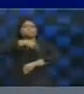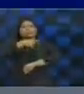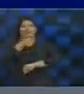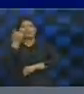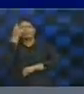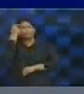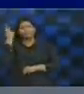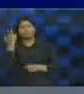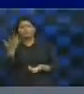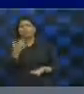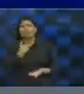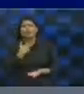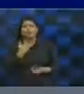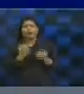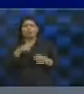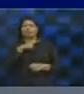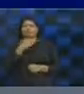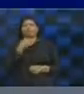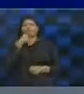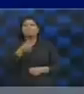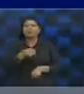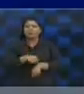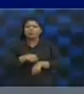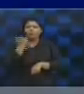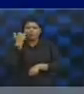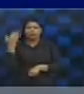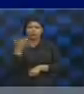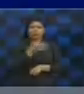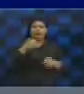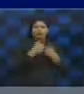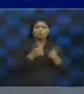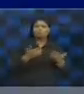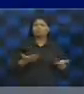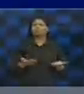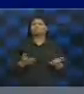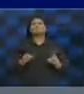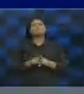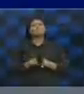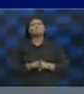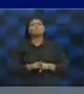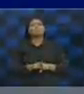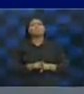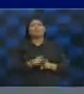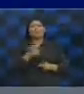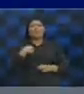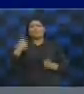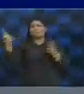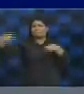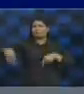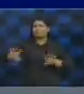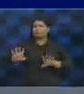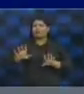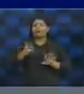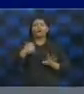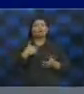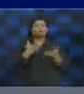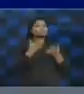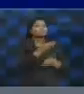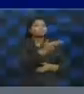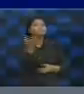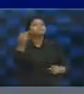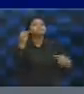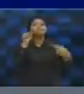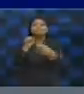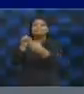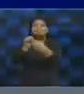não a você. Eu não tenho nada contra você e não é você que guia a minha caminhada. O que guia a minha caminhada é o desejo de oferecer um